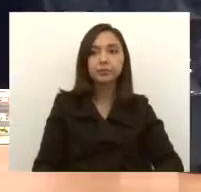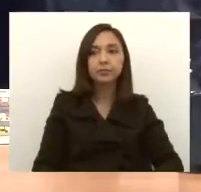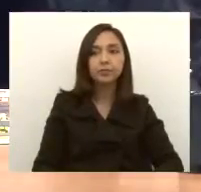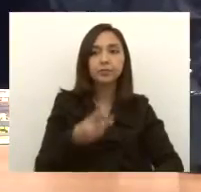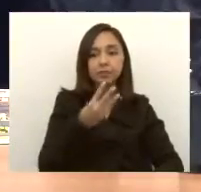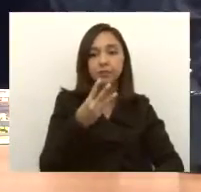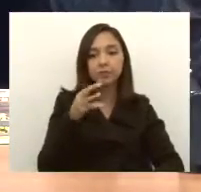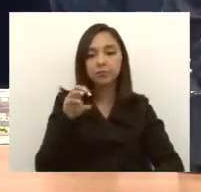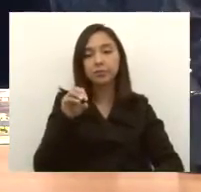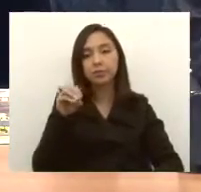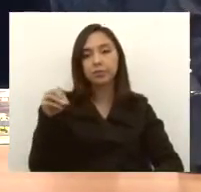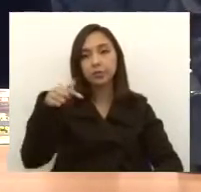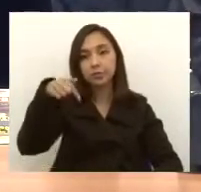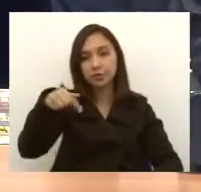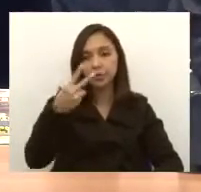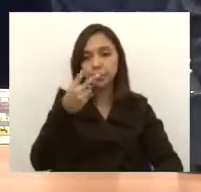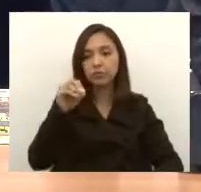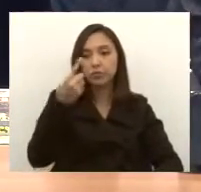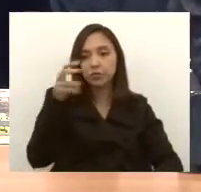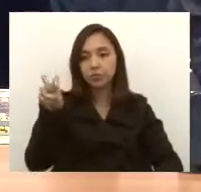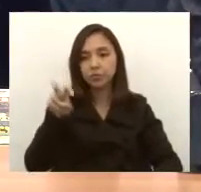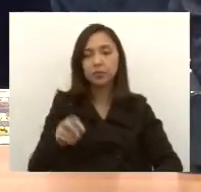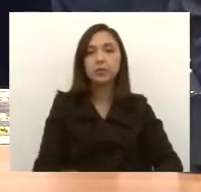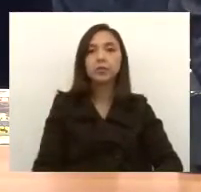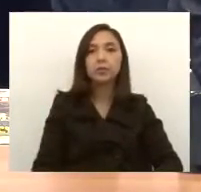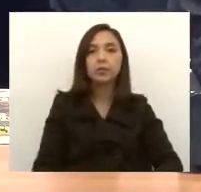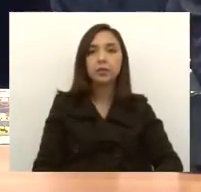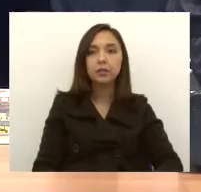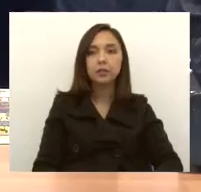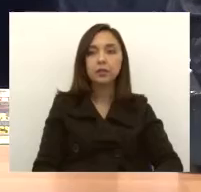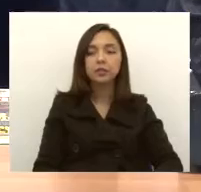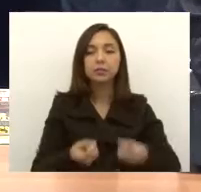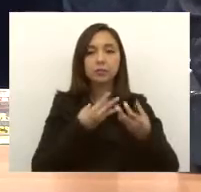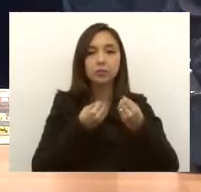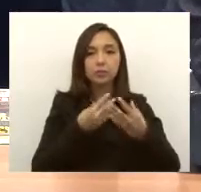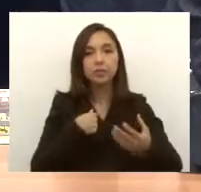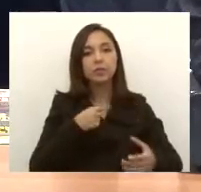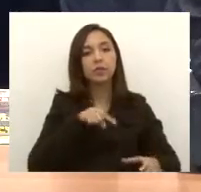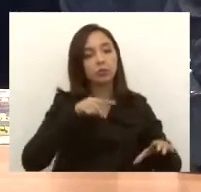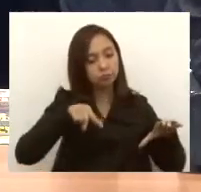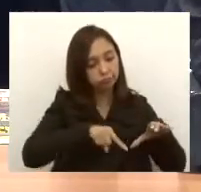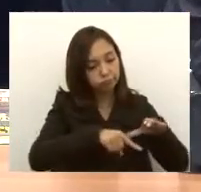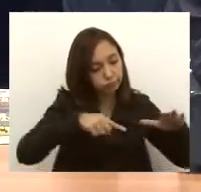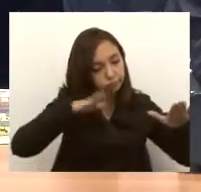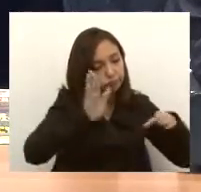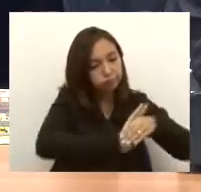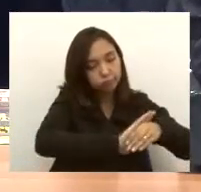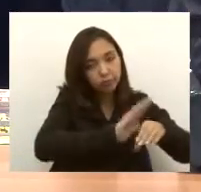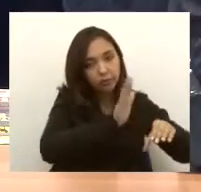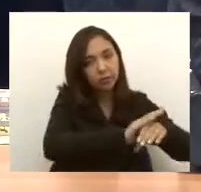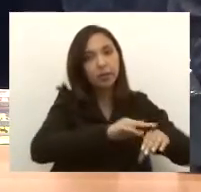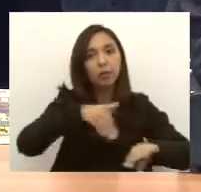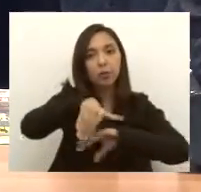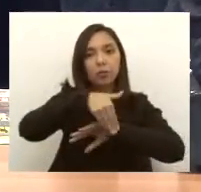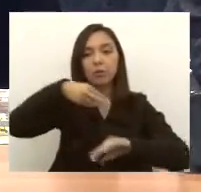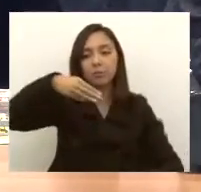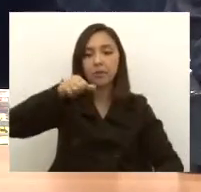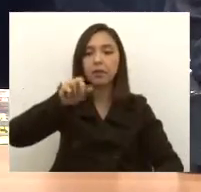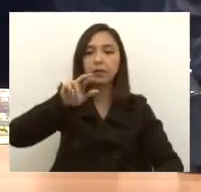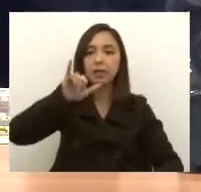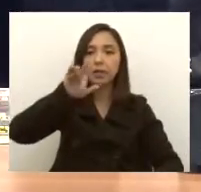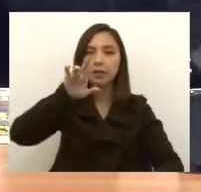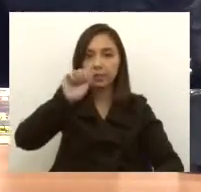requerimento 3.307 de 2015. Informações referentes ao envio do comando Tapa Buraco na rua Manaíra, ao lado do